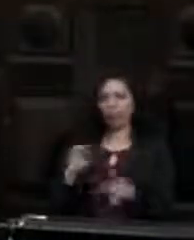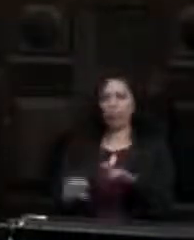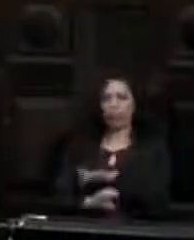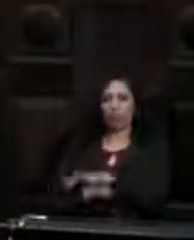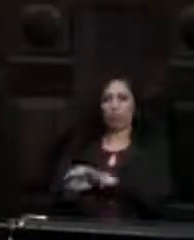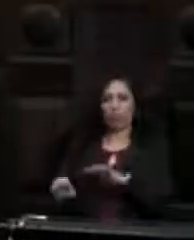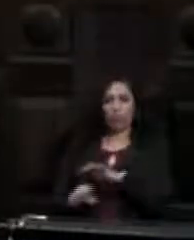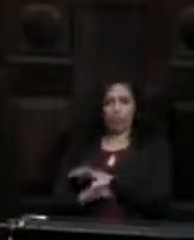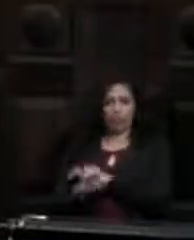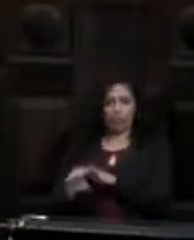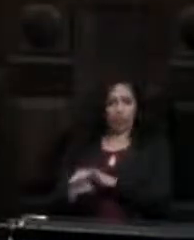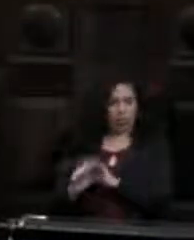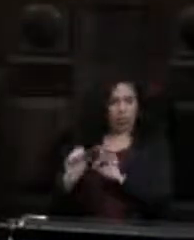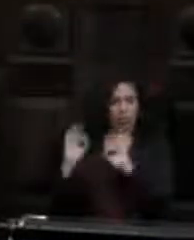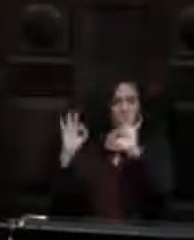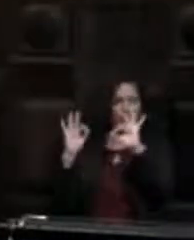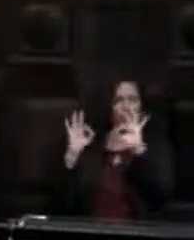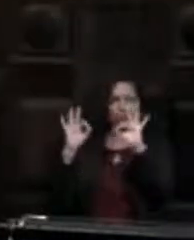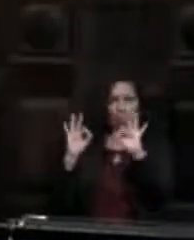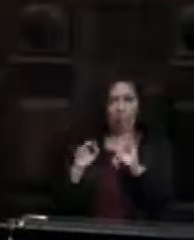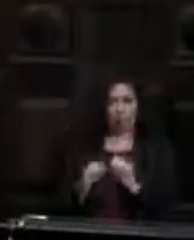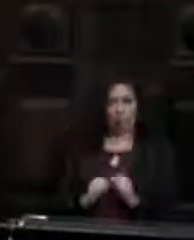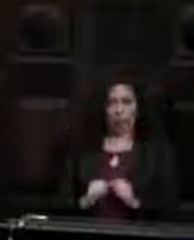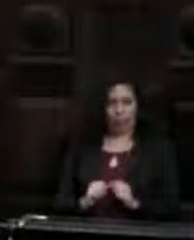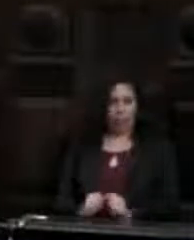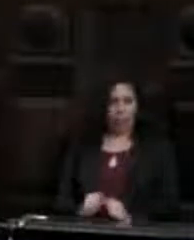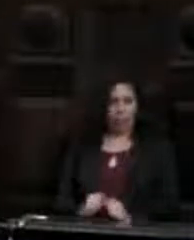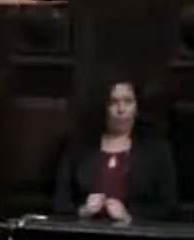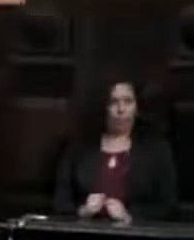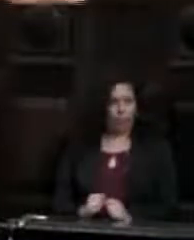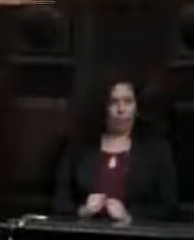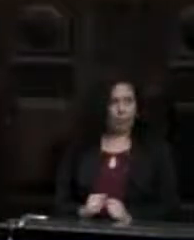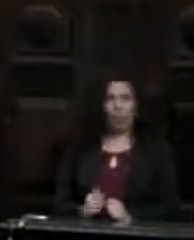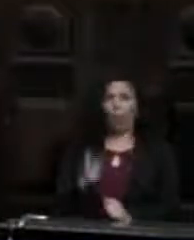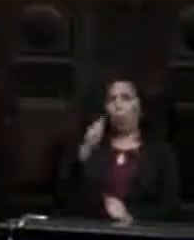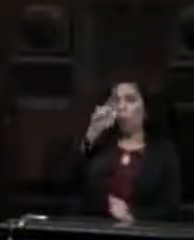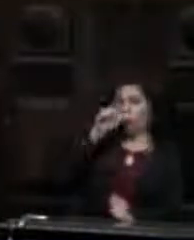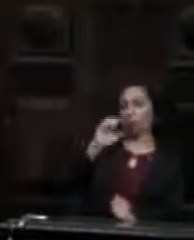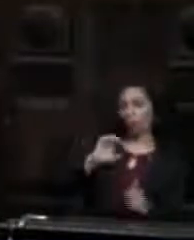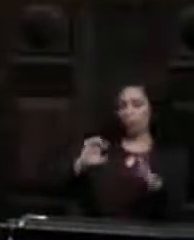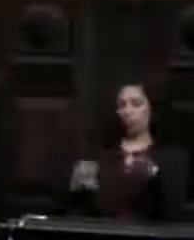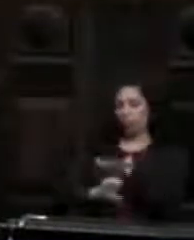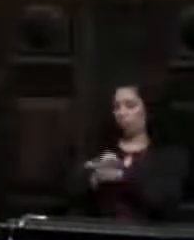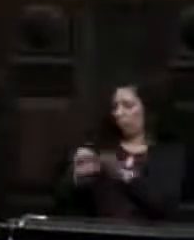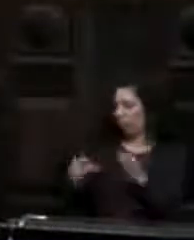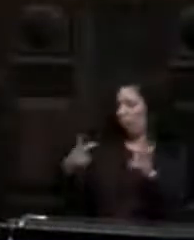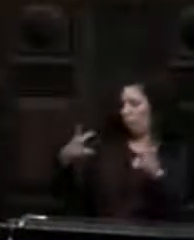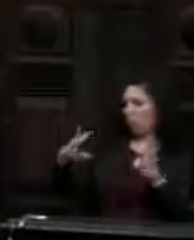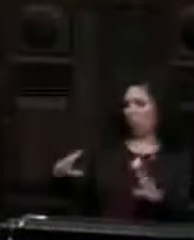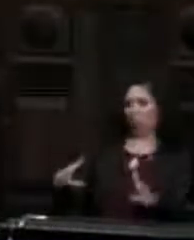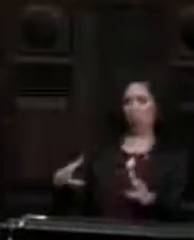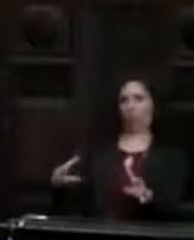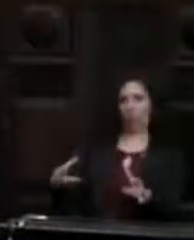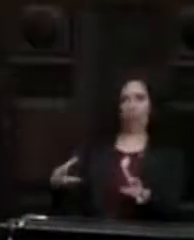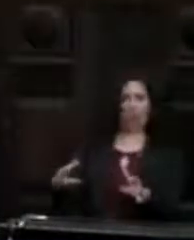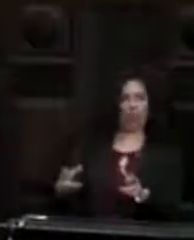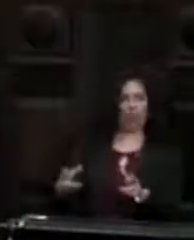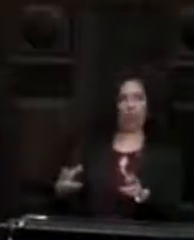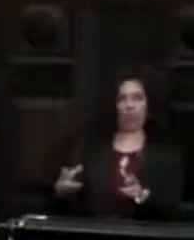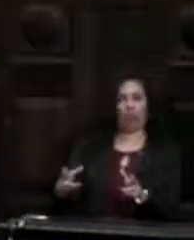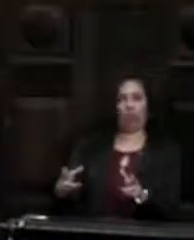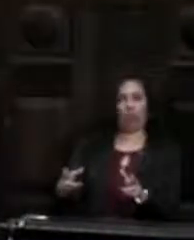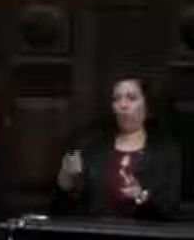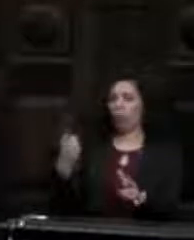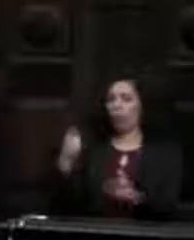para o Estado, paga em dia. A outra empresa do mesmo ramo deve para o Estado e não paga em dia.